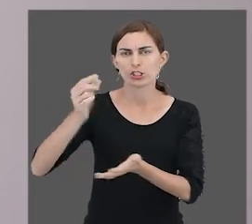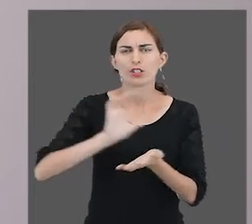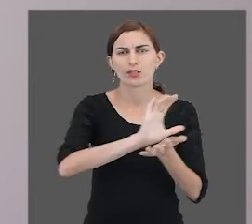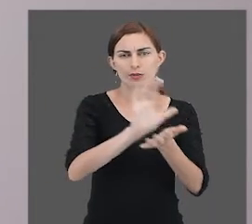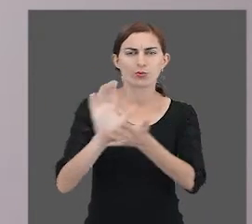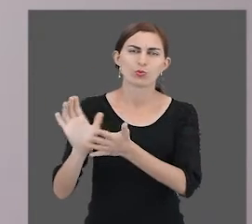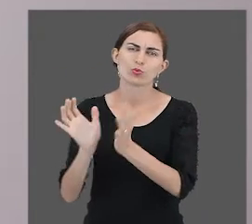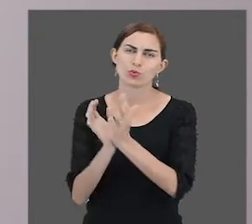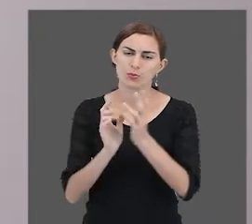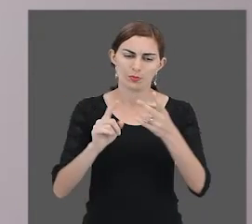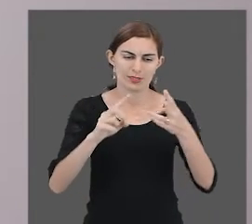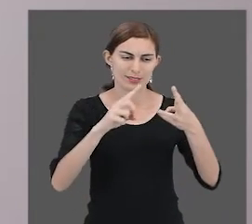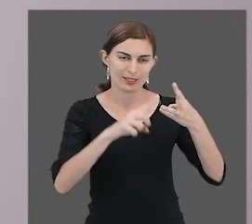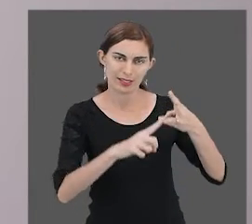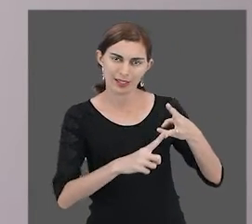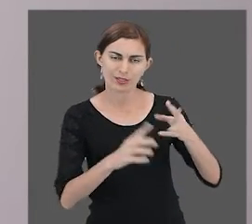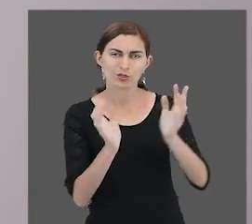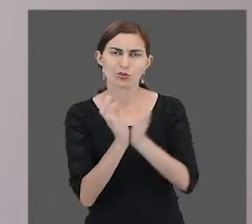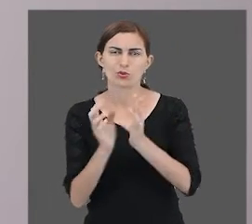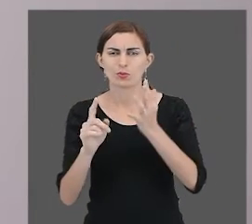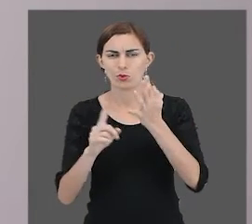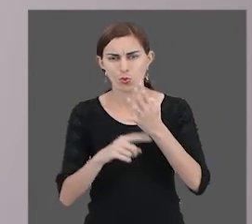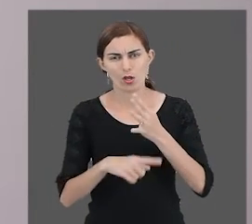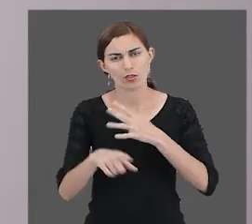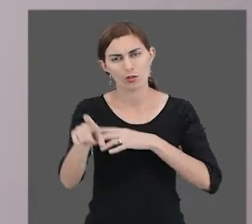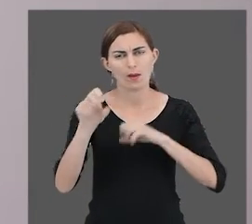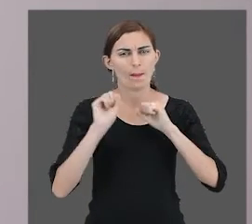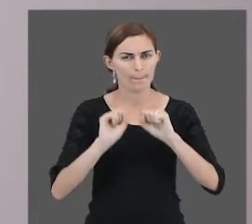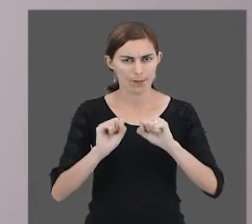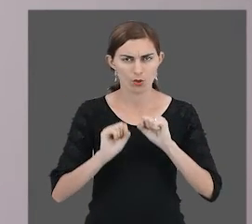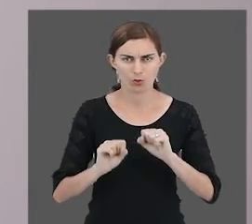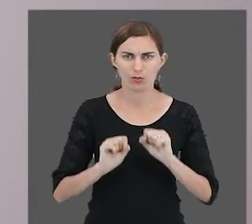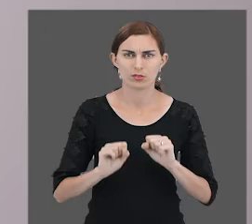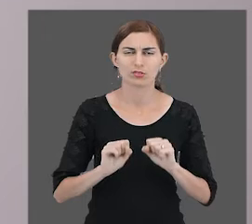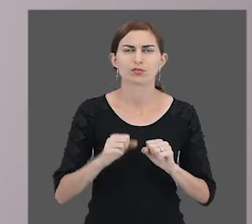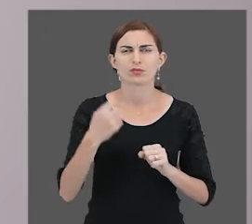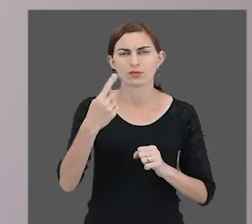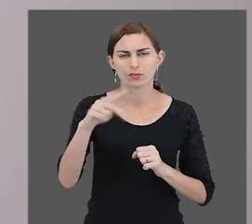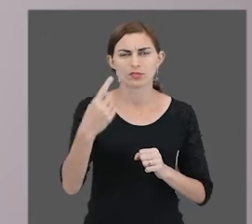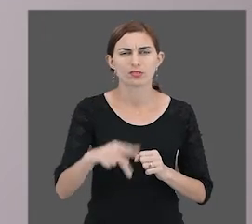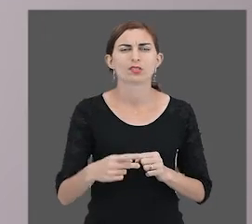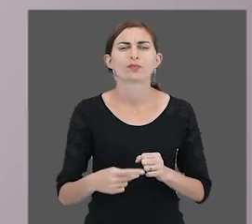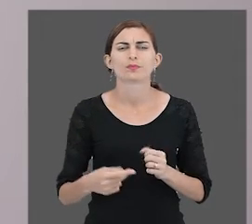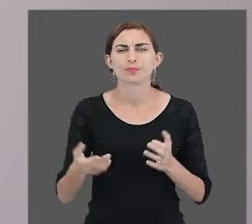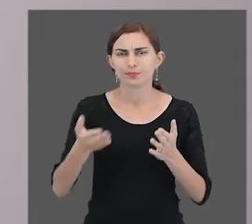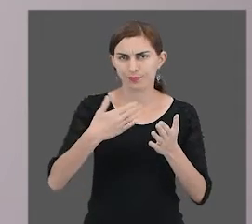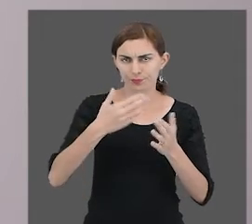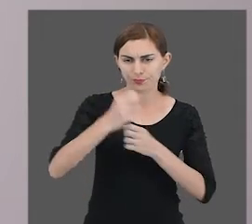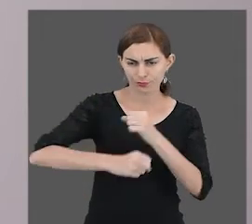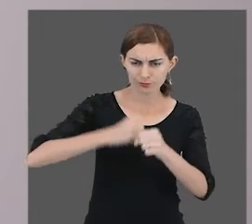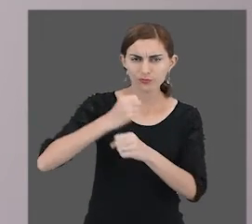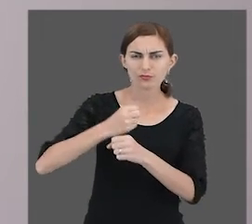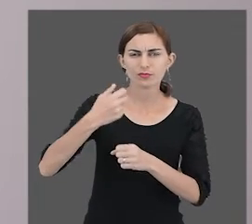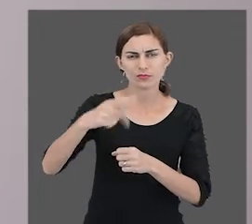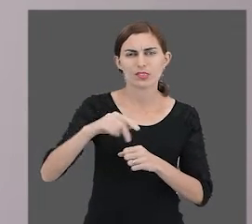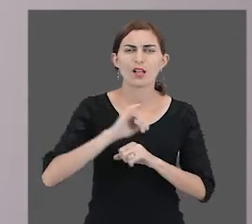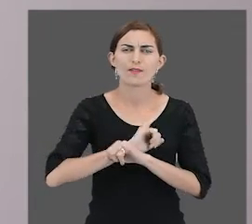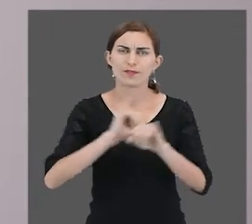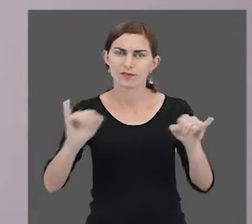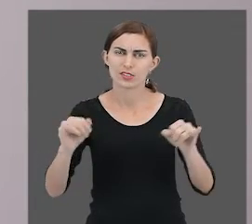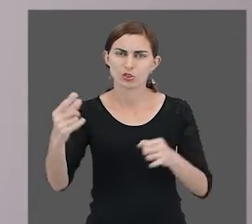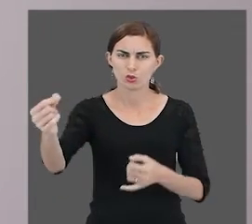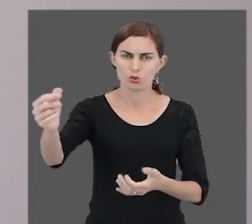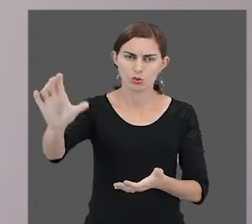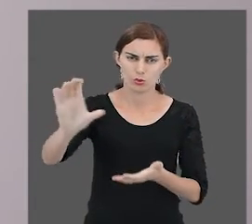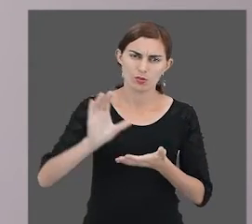parte em grupo 3, uma parte em grupo 4. Se não me engano, você pode, na sua atualização anual, você pode dizer quanto